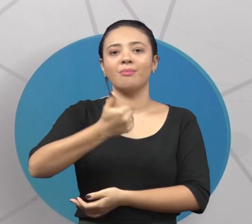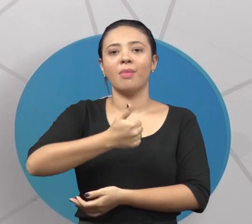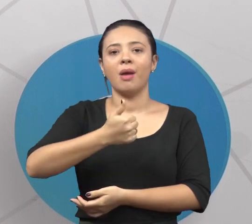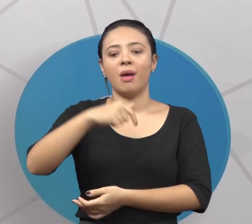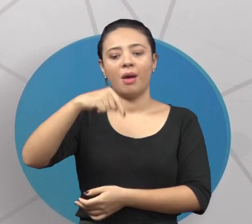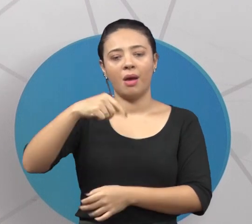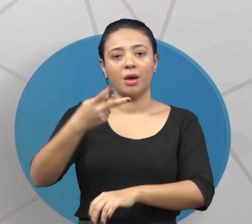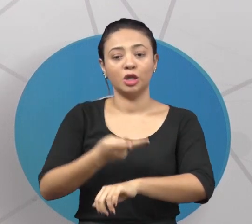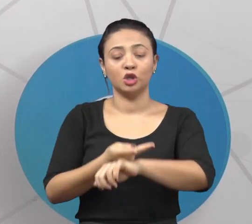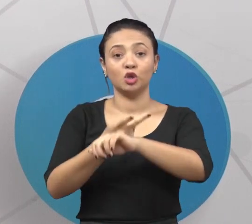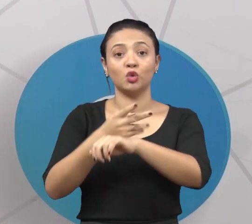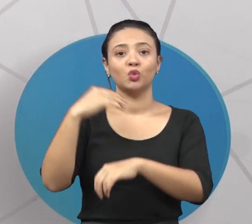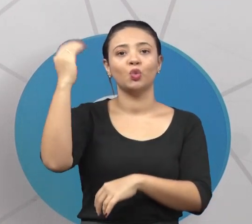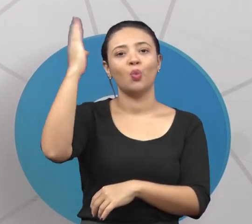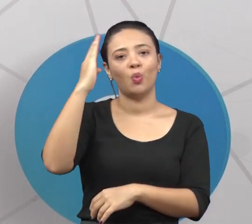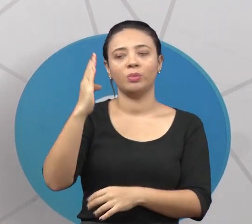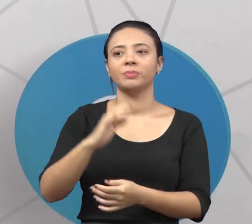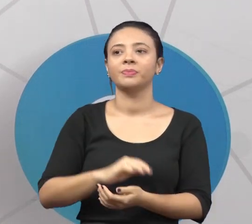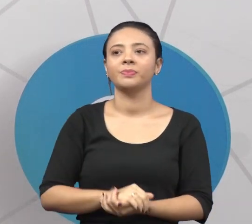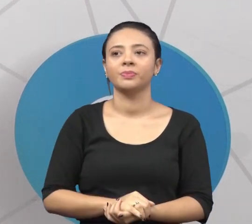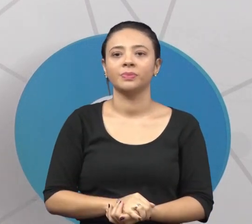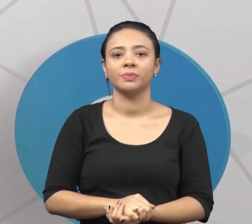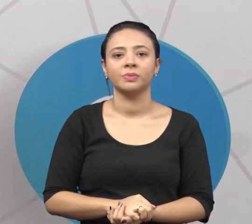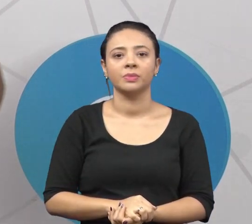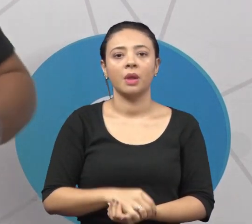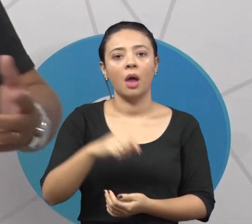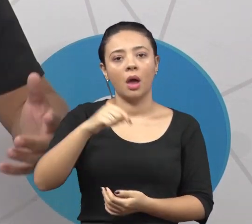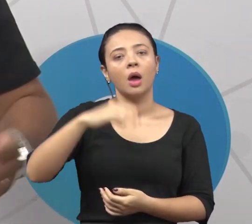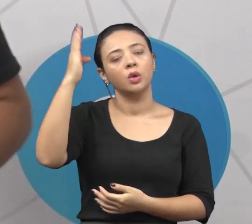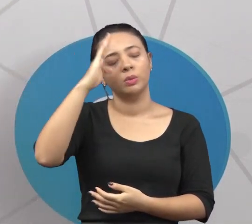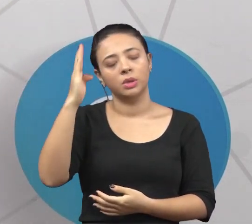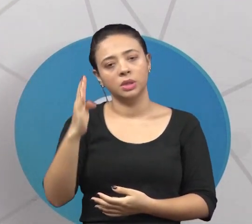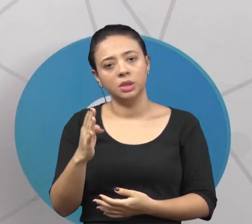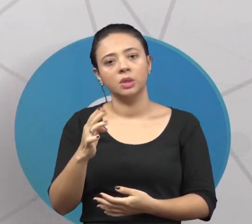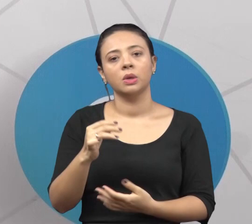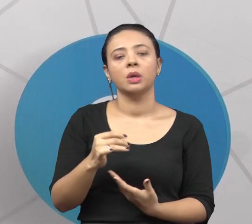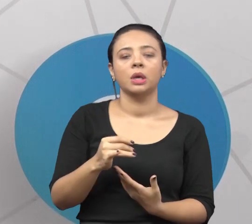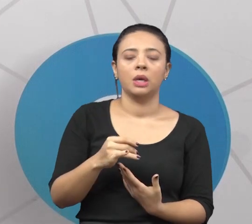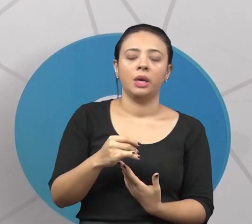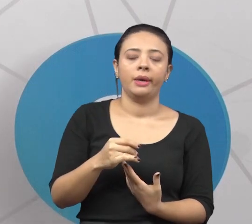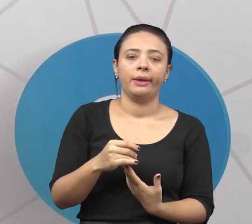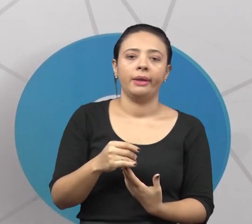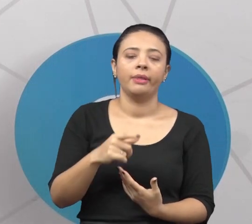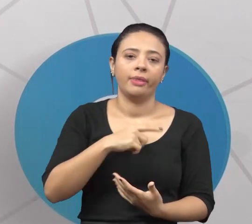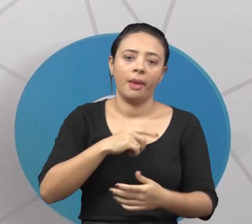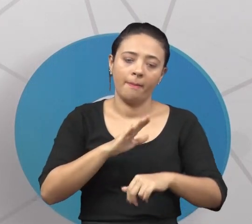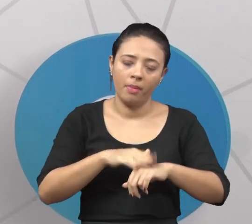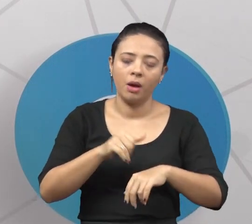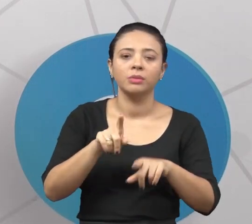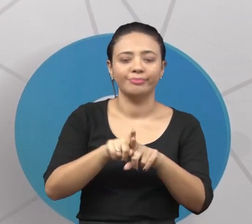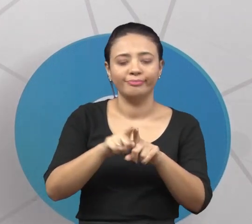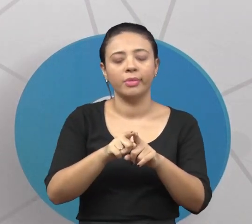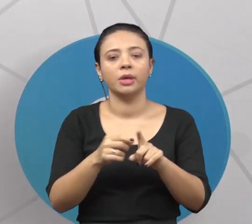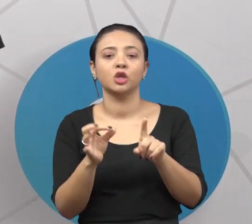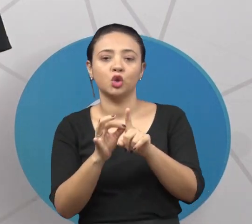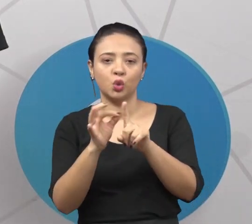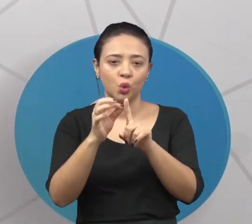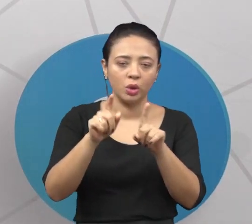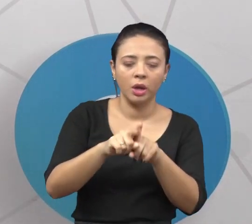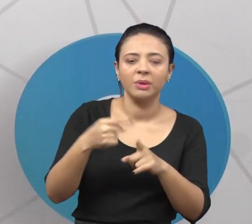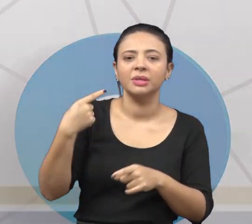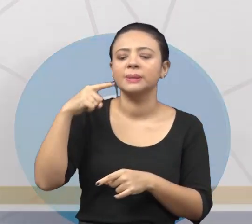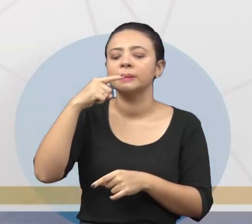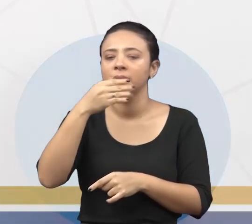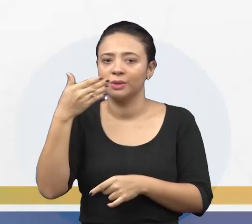nível mundial. No país que ele perdeu um pouco o status, hoje ele já perde para soja, ele perde para cana-de-açúcar, mas ele é muito importante, ele é bem